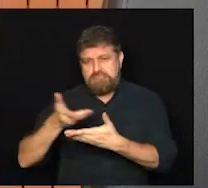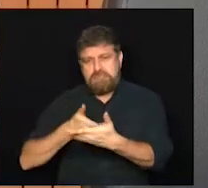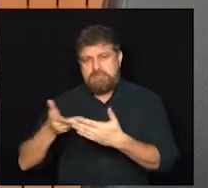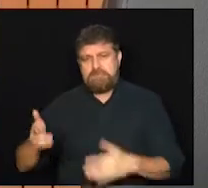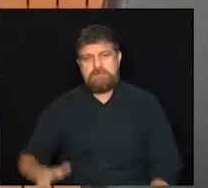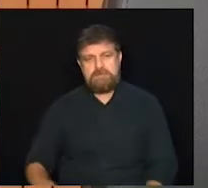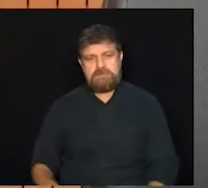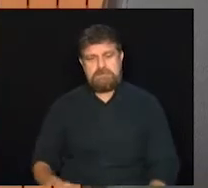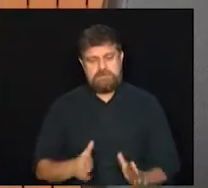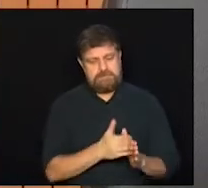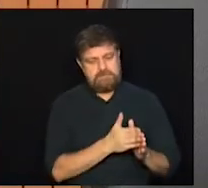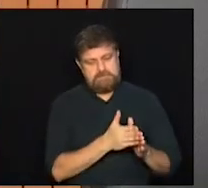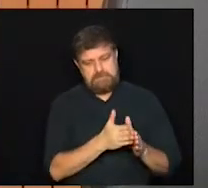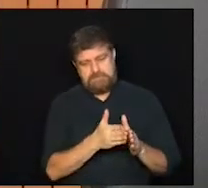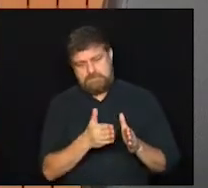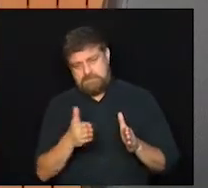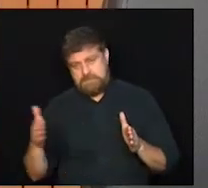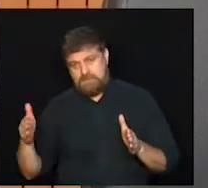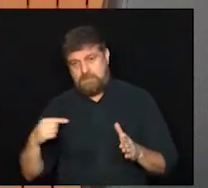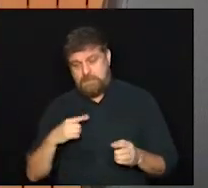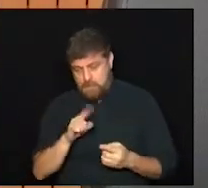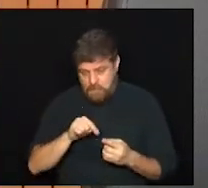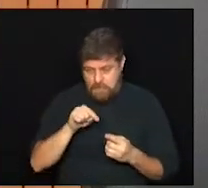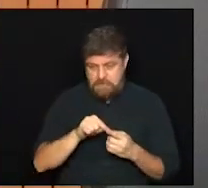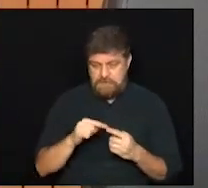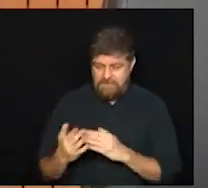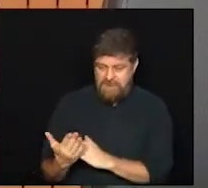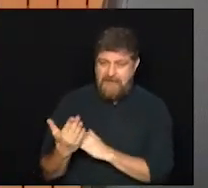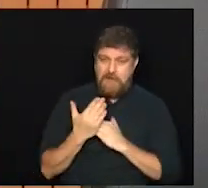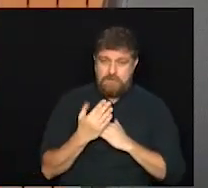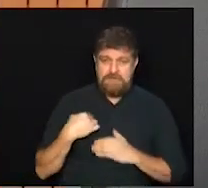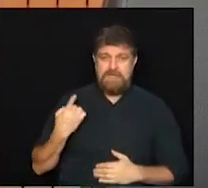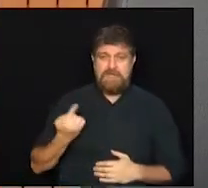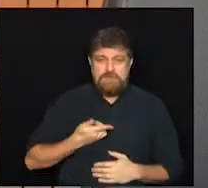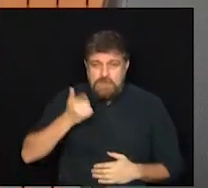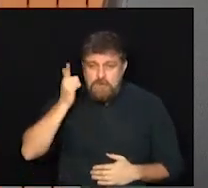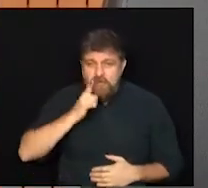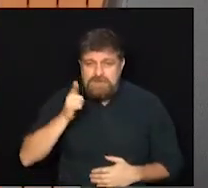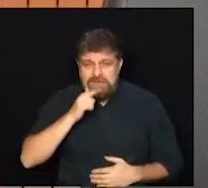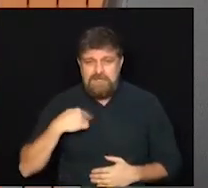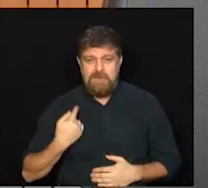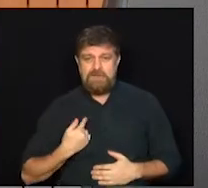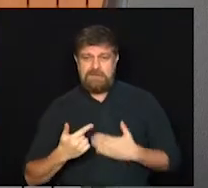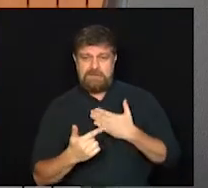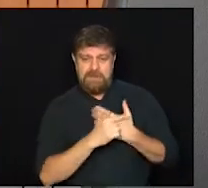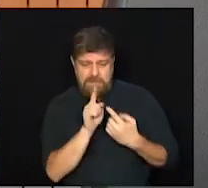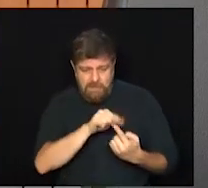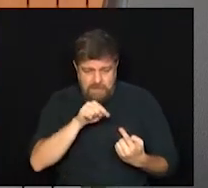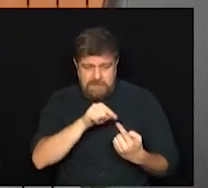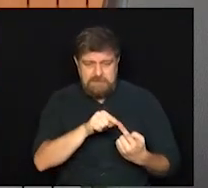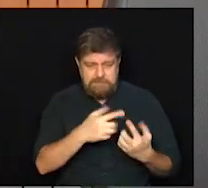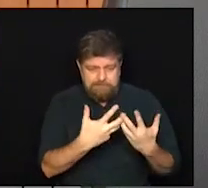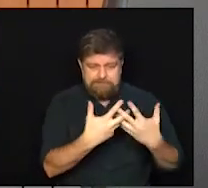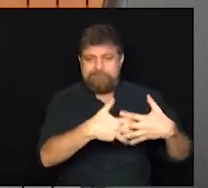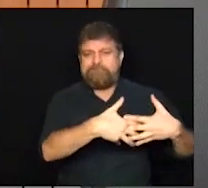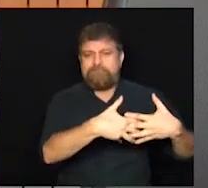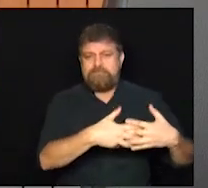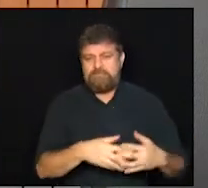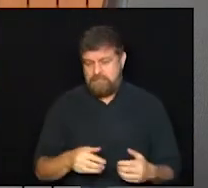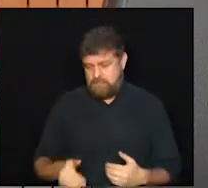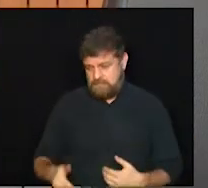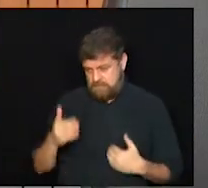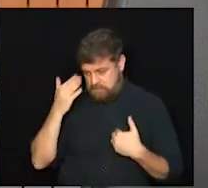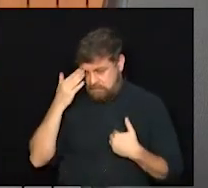ao longo do percurso que possa auxiliar para que nós cumpramos aí o nosso objetivo, tá bom? Então,